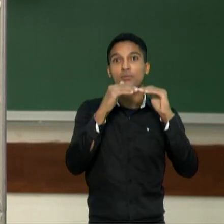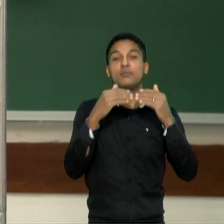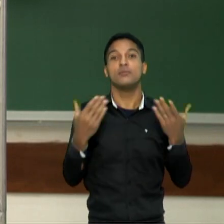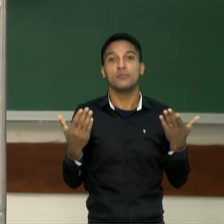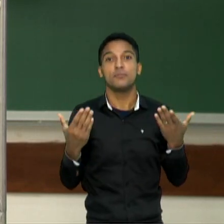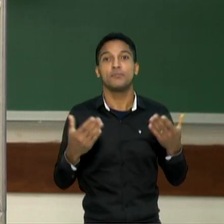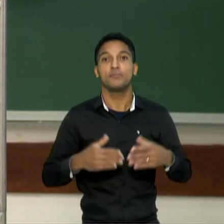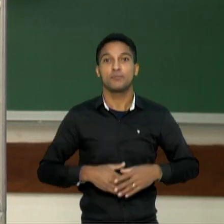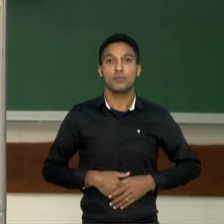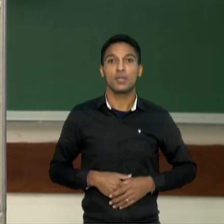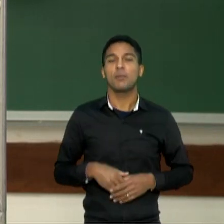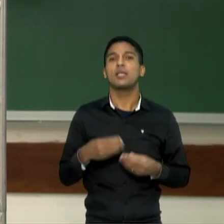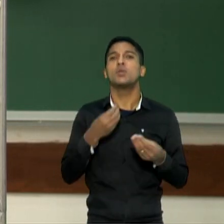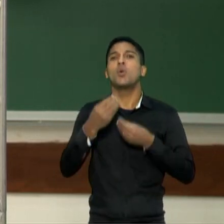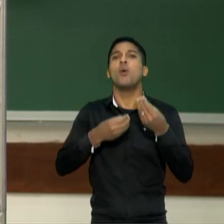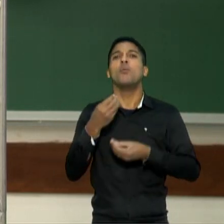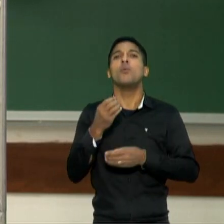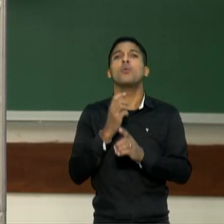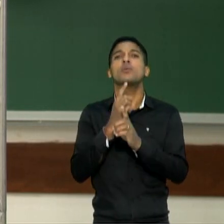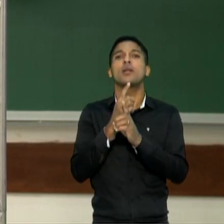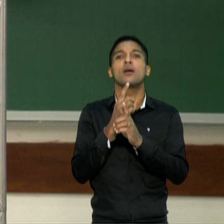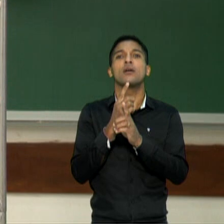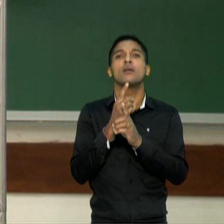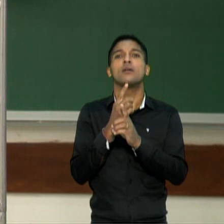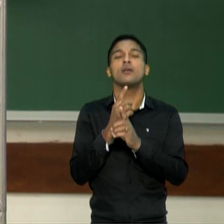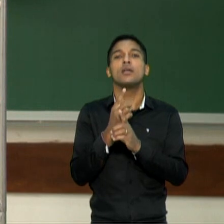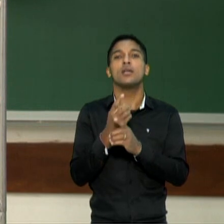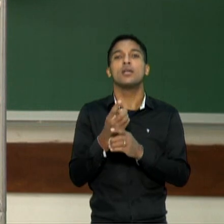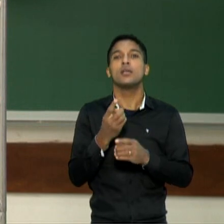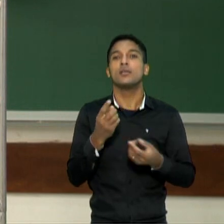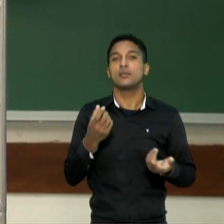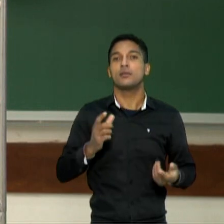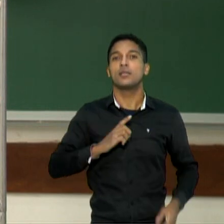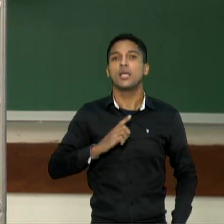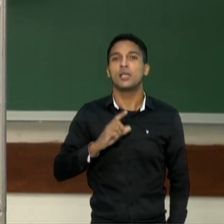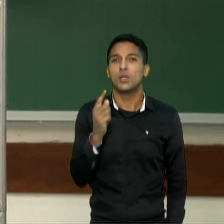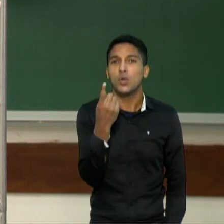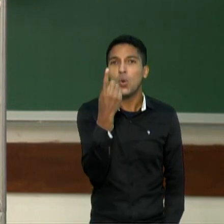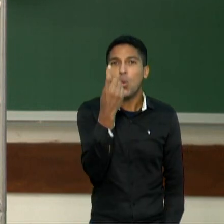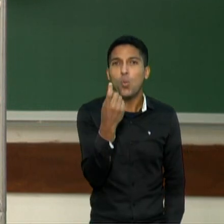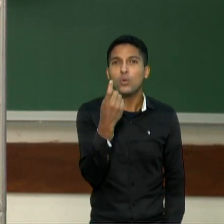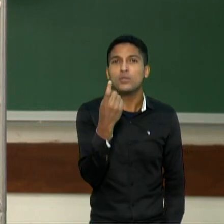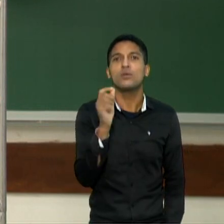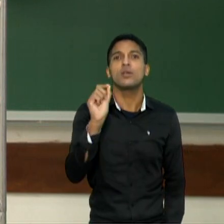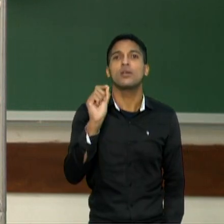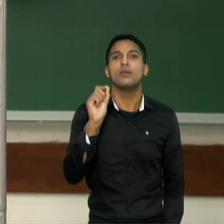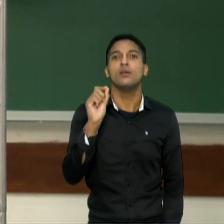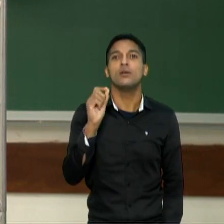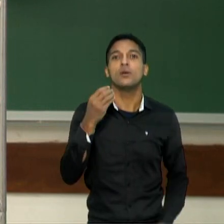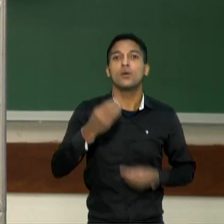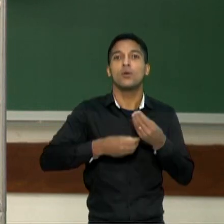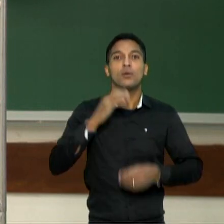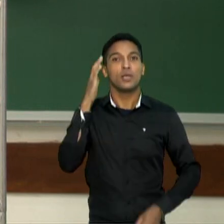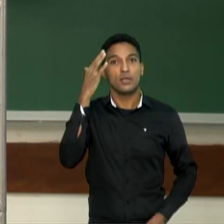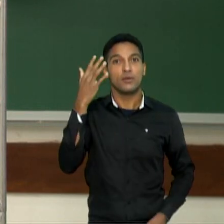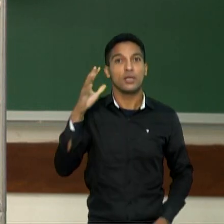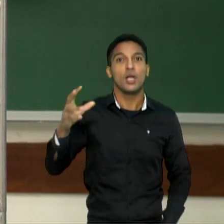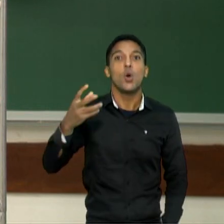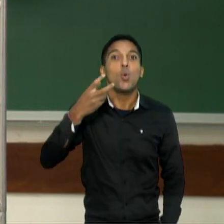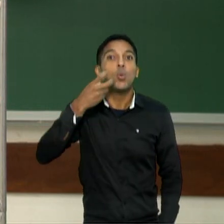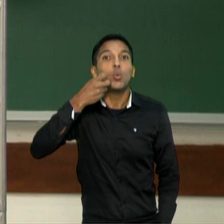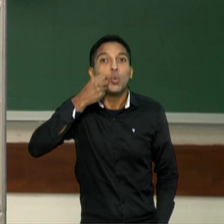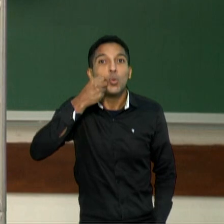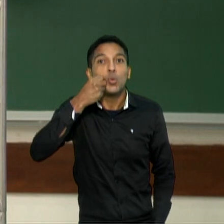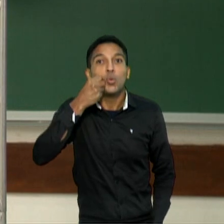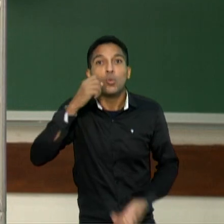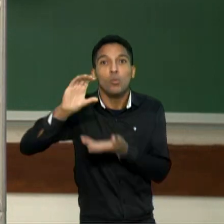prejuízo só tem uma única opção, né, que dá nessa situação, que é o quê? O lucro ser zero. Se